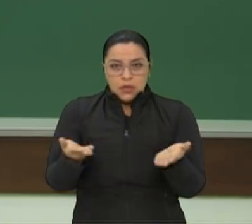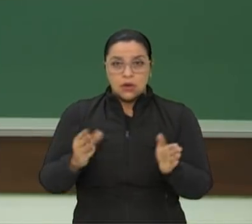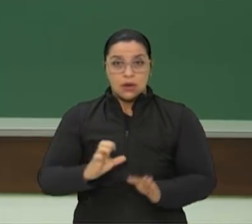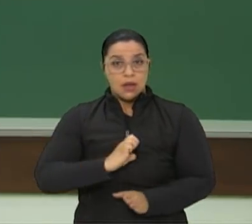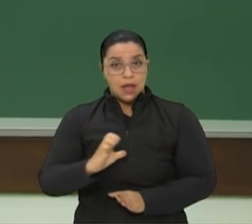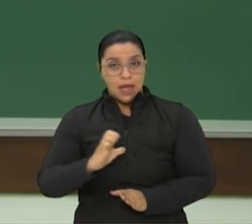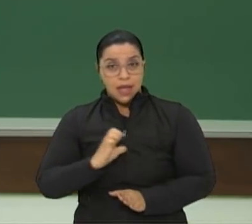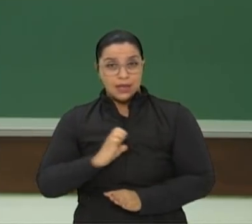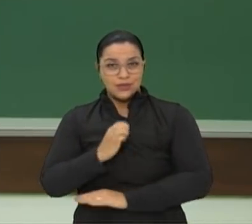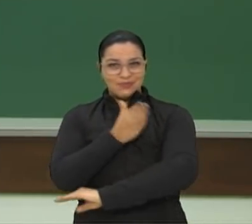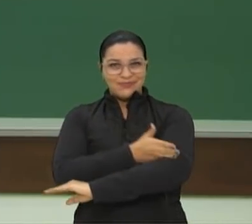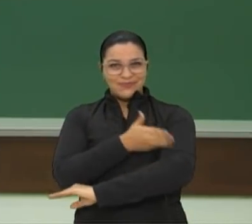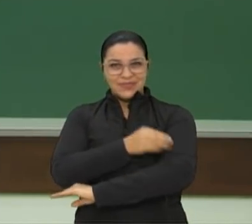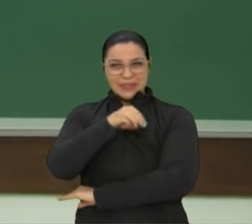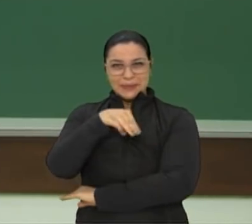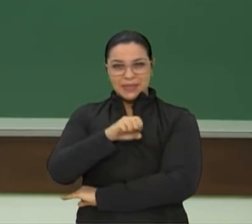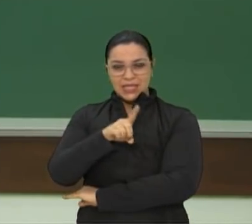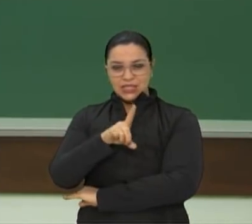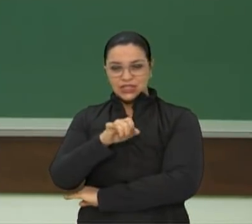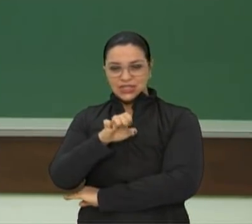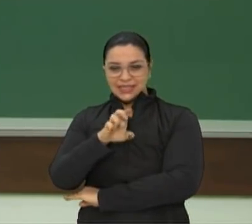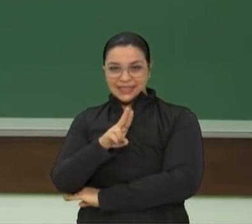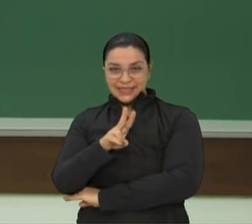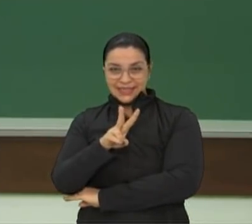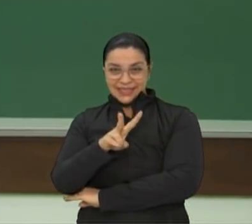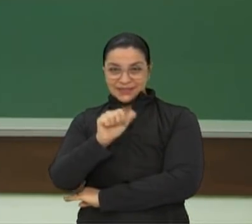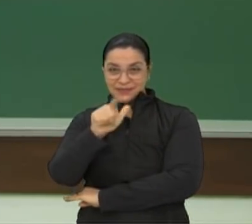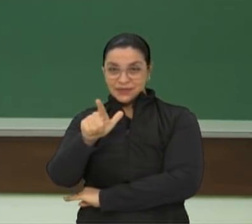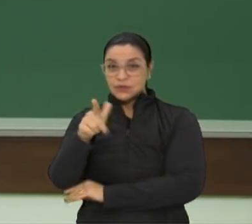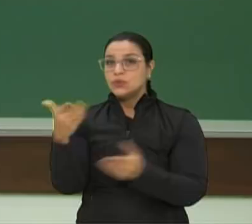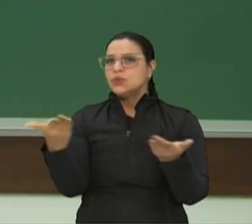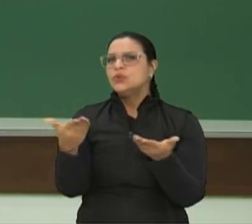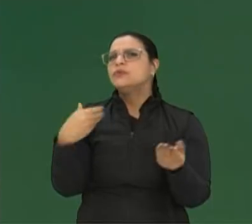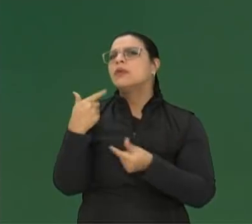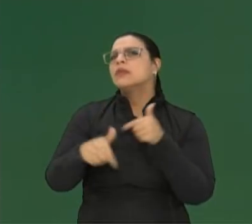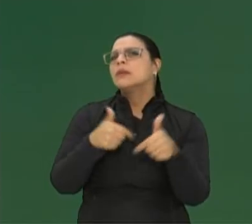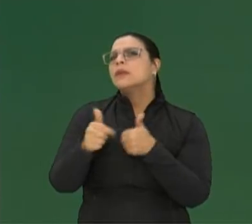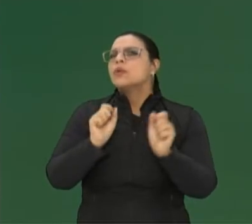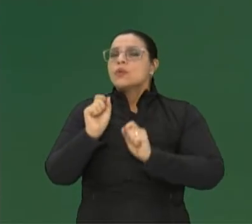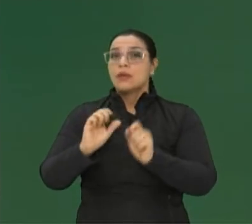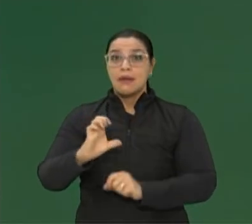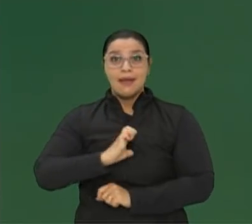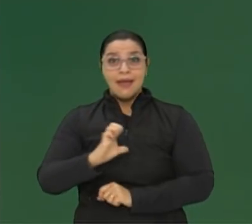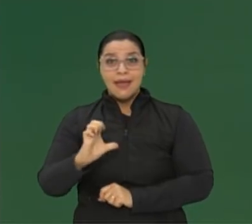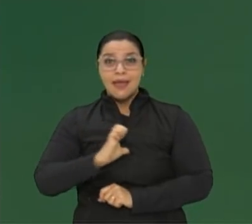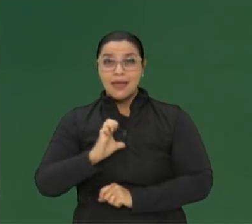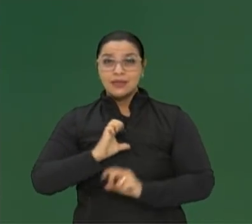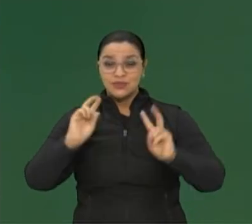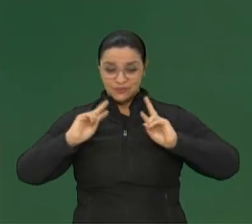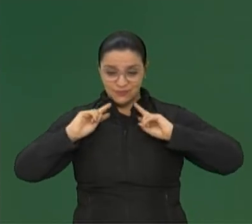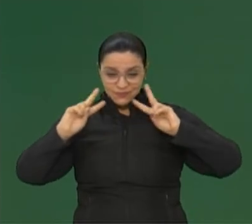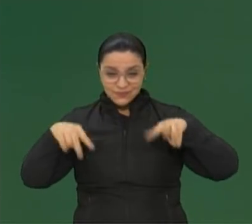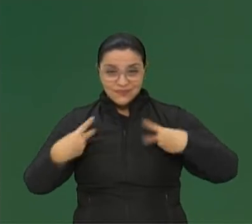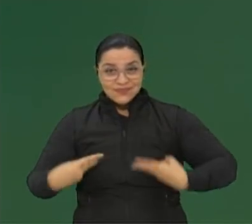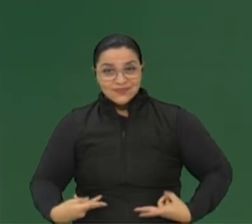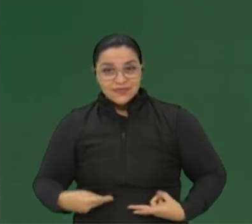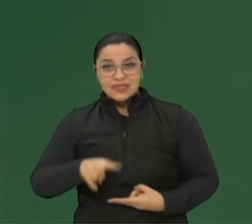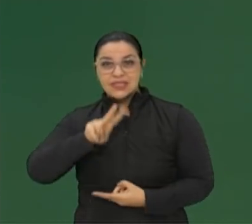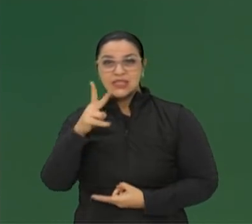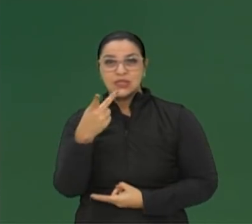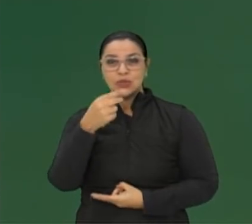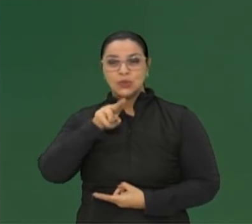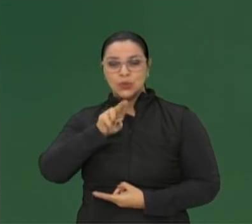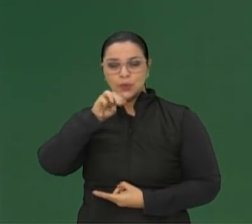ética no período medieval e hoje trabalharemos justamente a ética do humanismo, né? Quando a gente fala